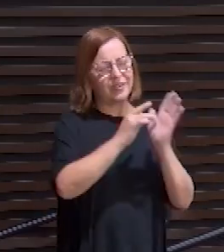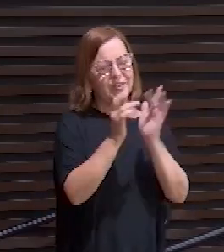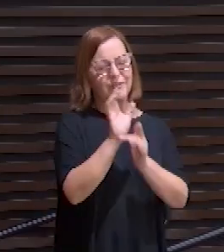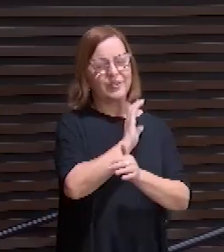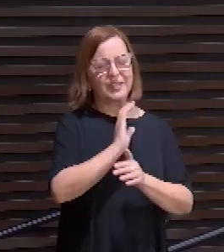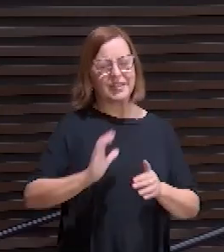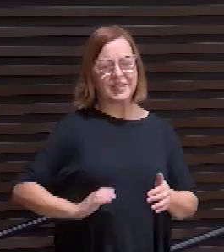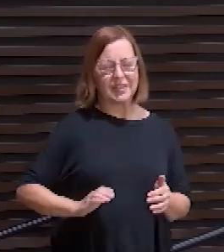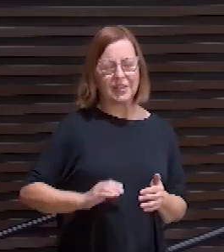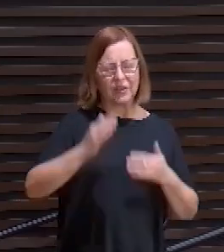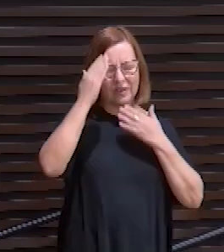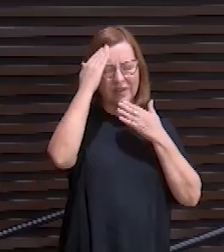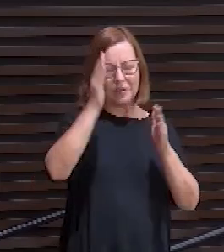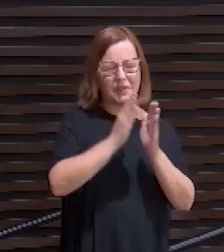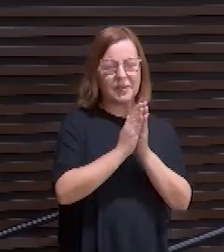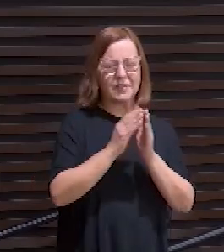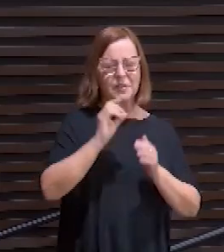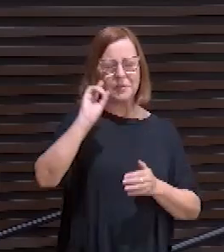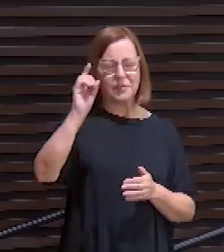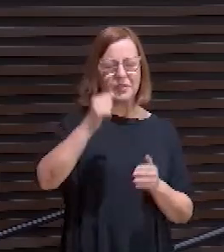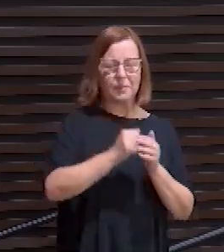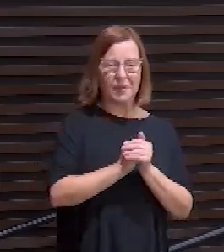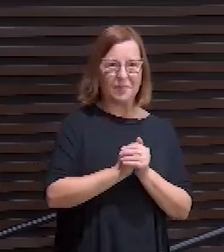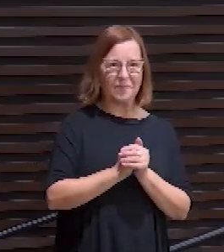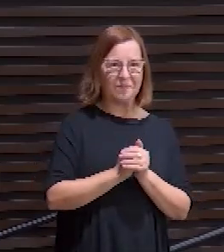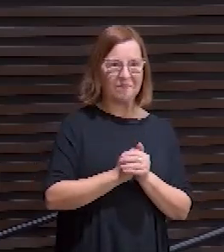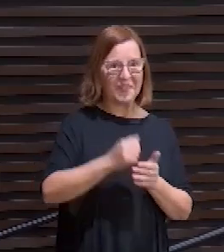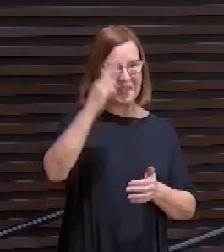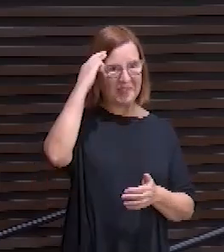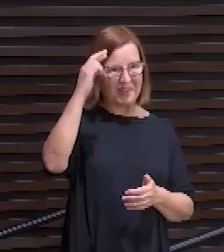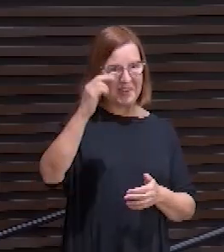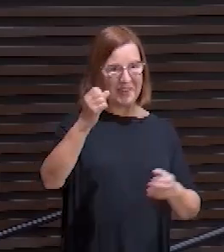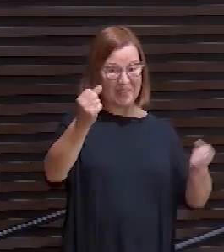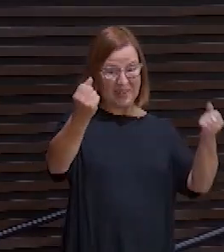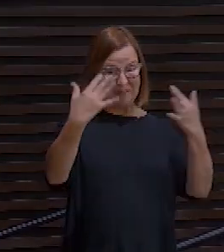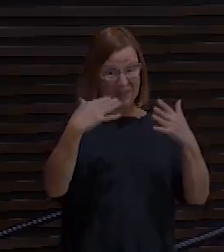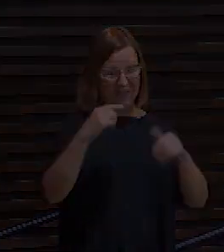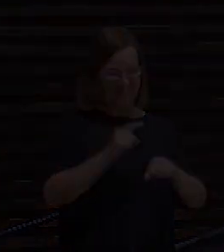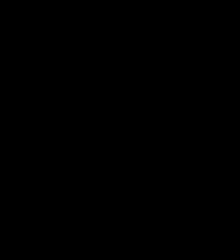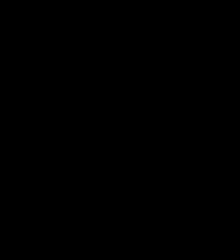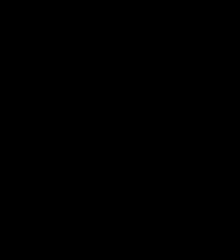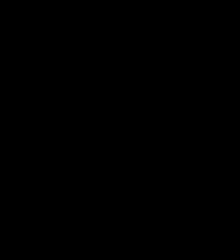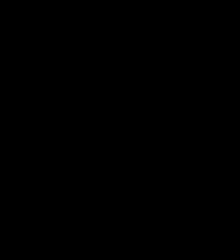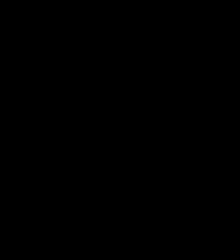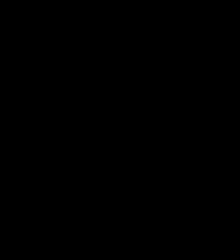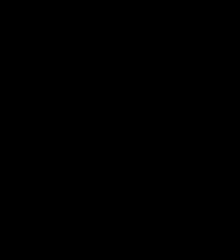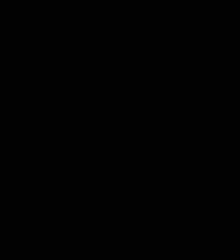Ti. Amém. Amém. Que o Senhor nos abençoe nesse tempo do fim, meus irmãos.